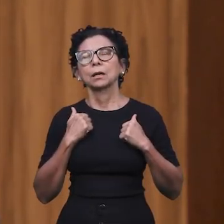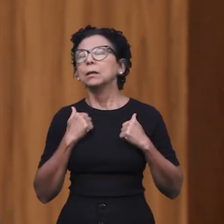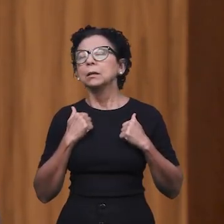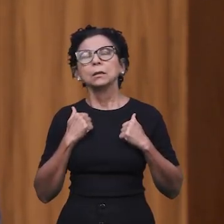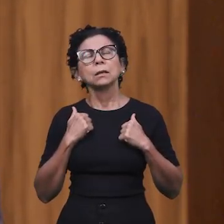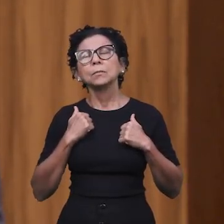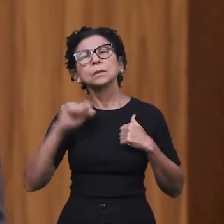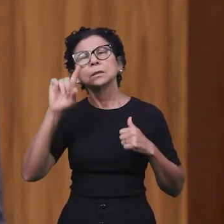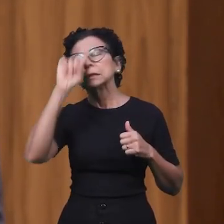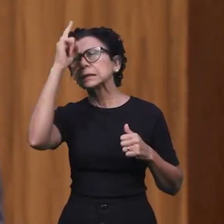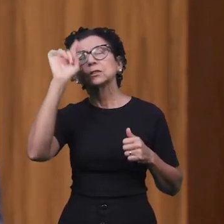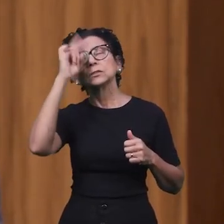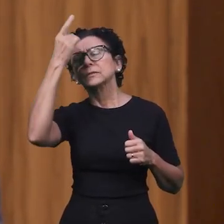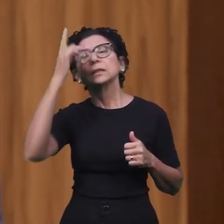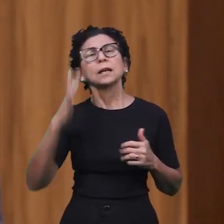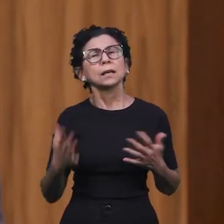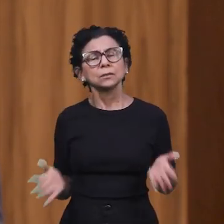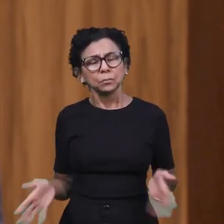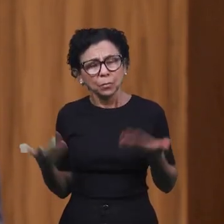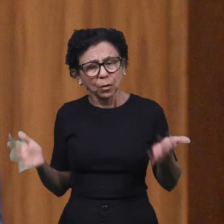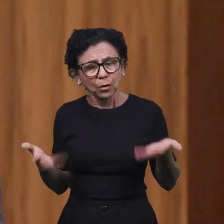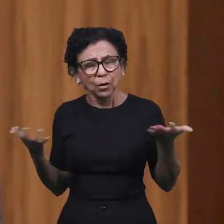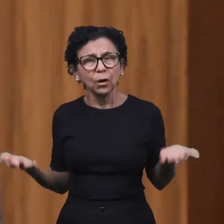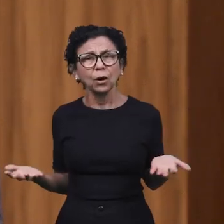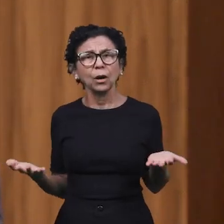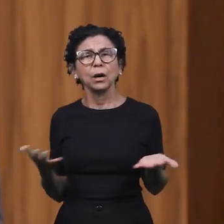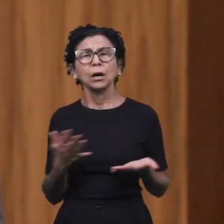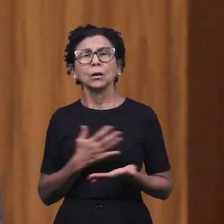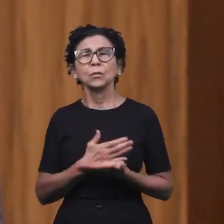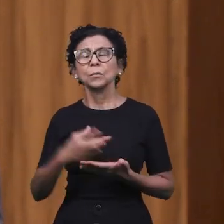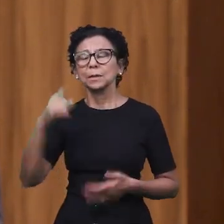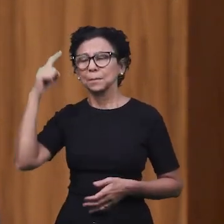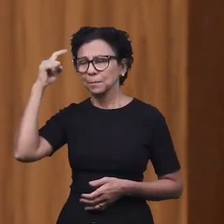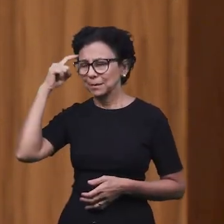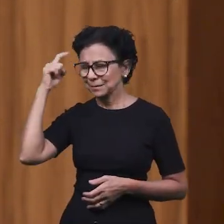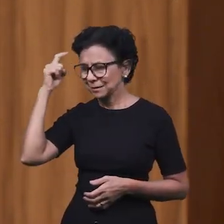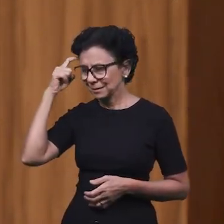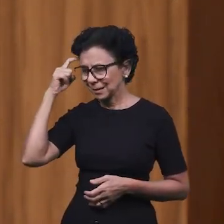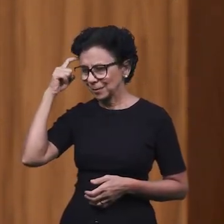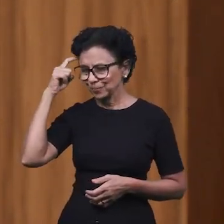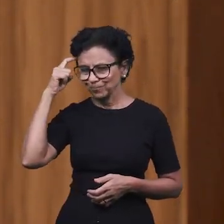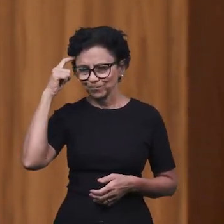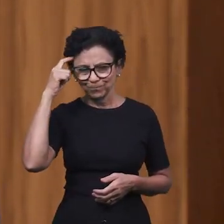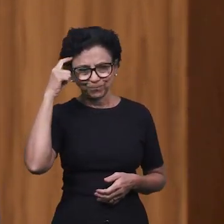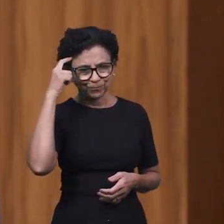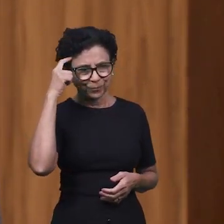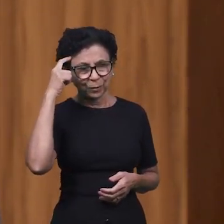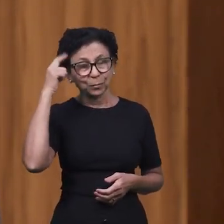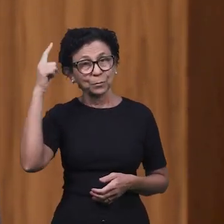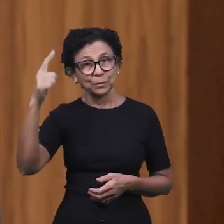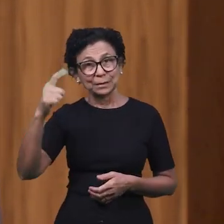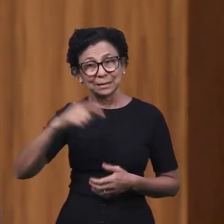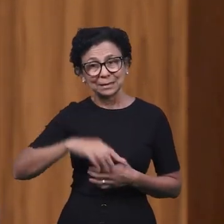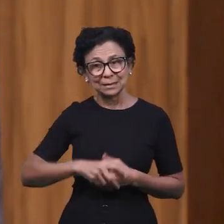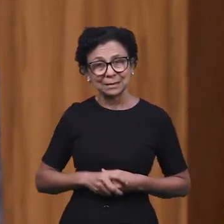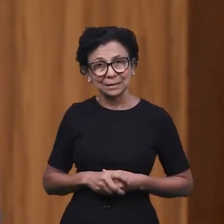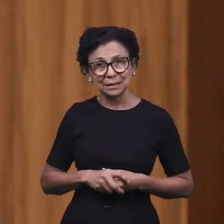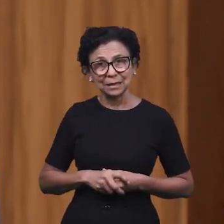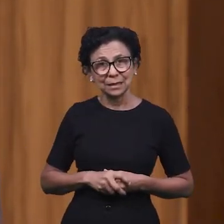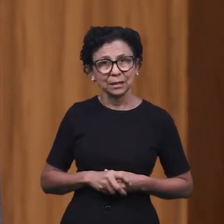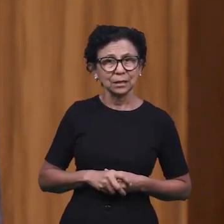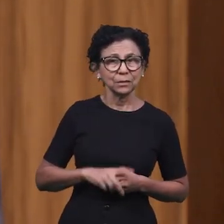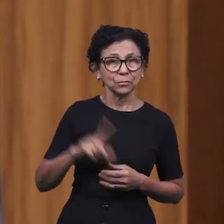nos tira dessa situação. Isto é, eu começo a pensar, e às vezes, olha, o pensar para ser criativo é